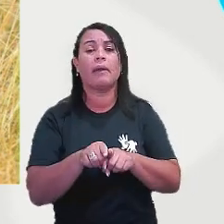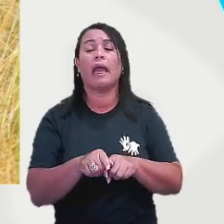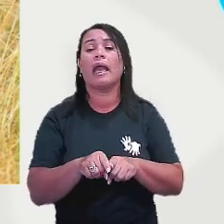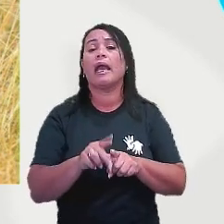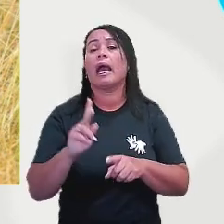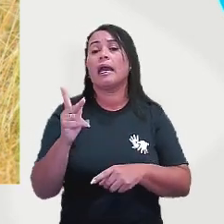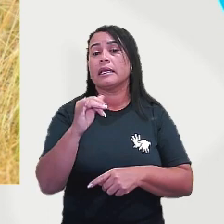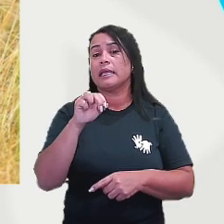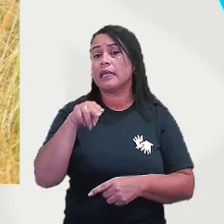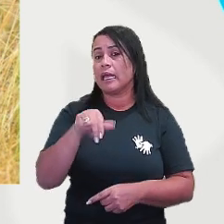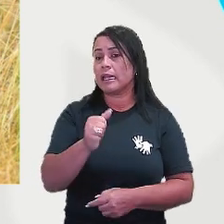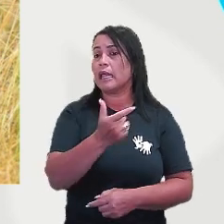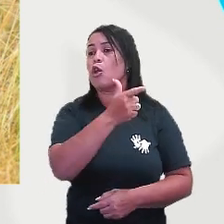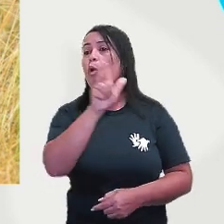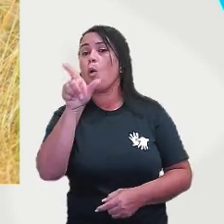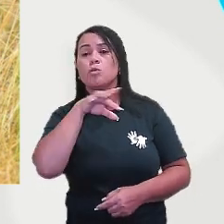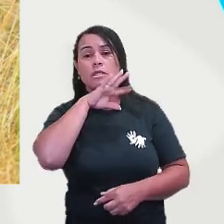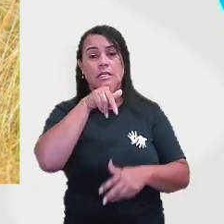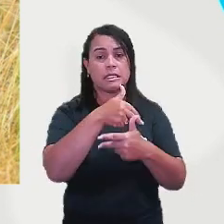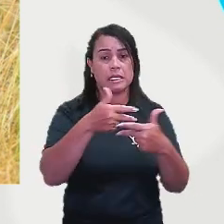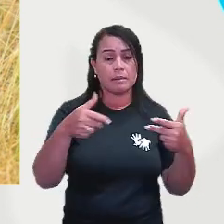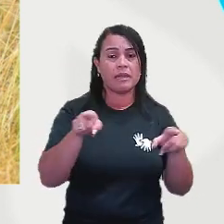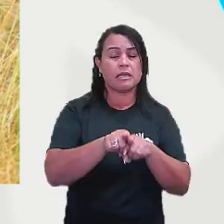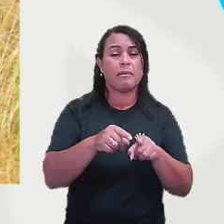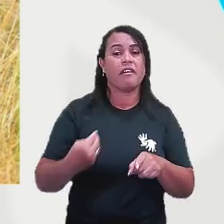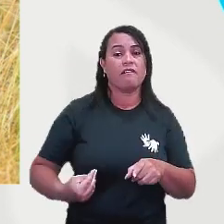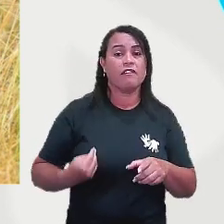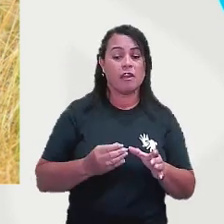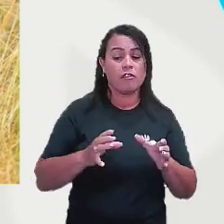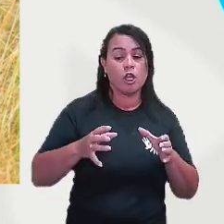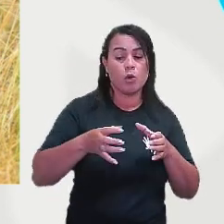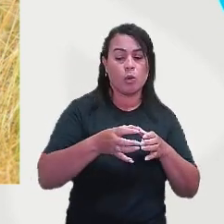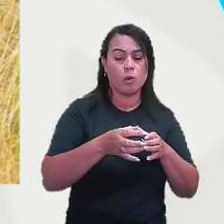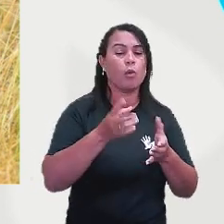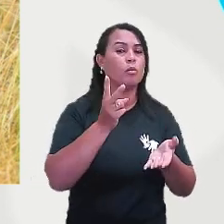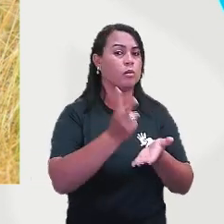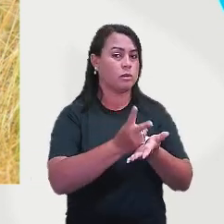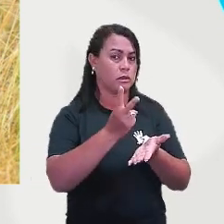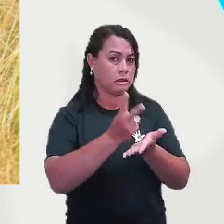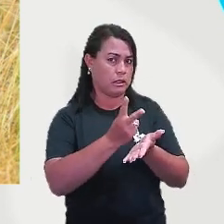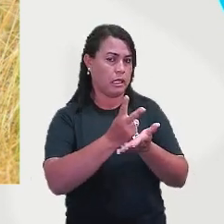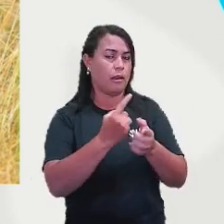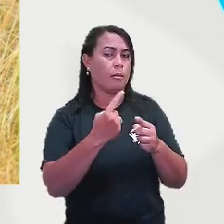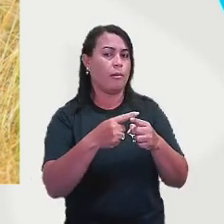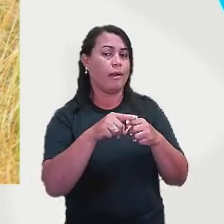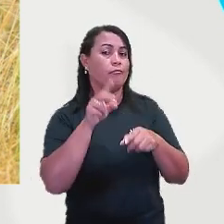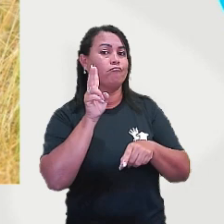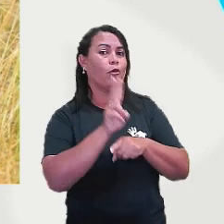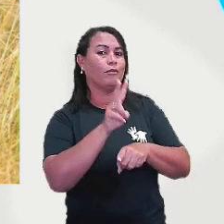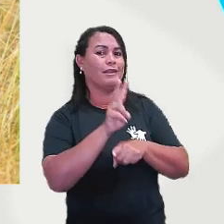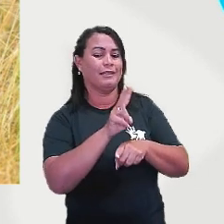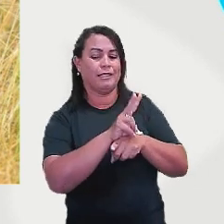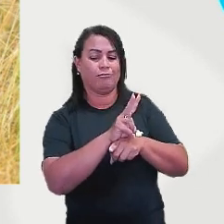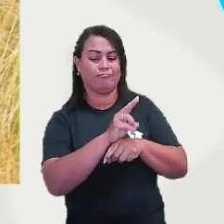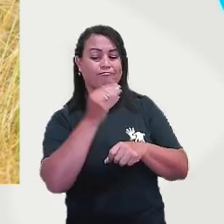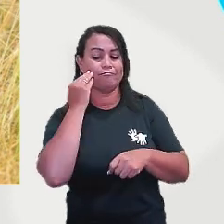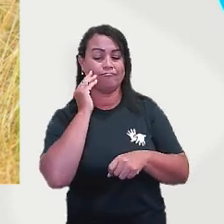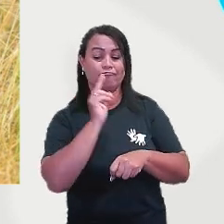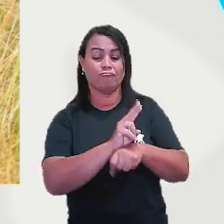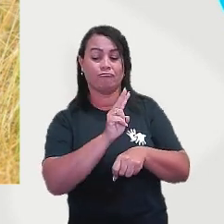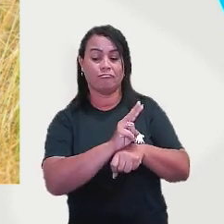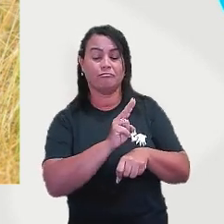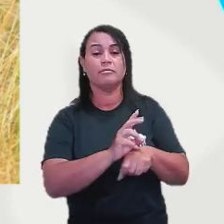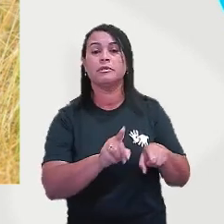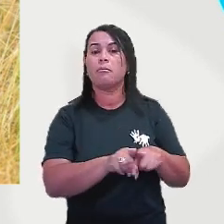outros animais que a gente viu, eles vivem em grupos, até por uma forma de defesa. Ela